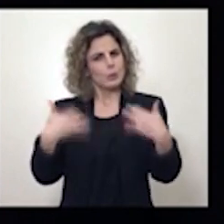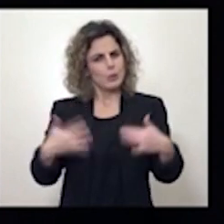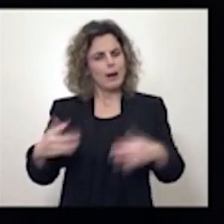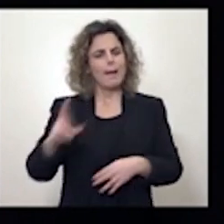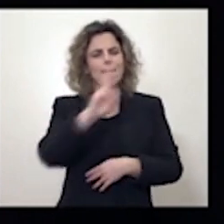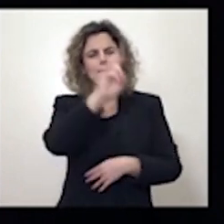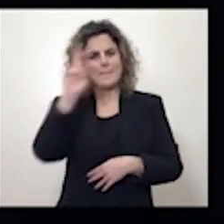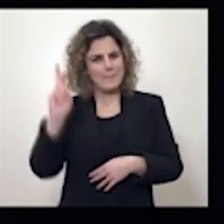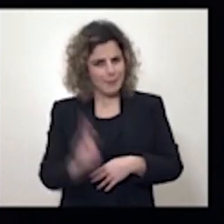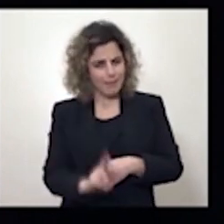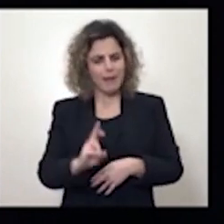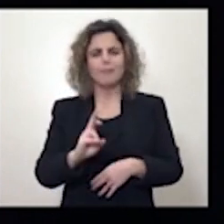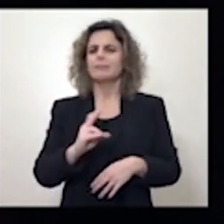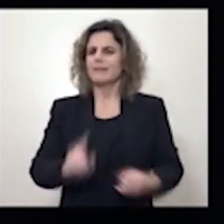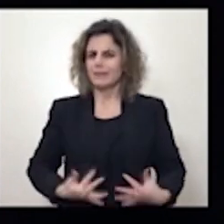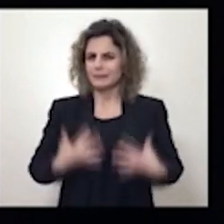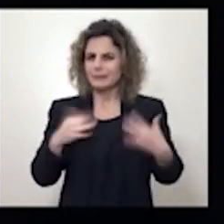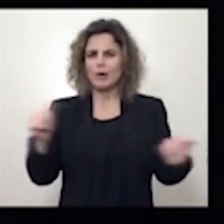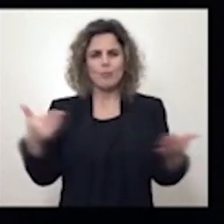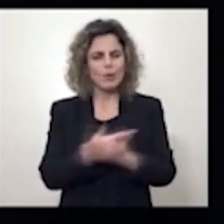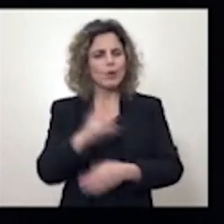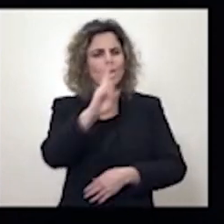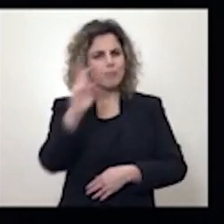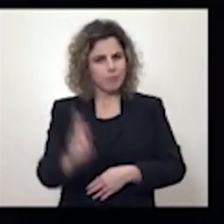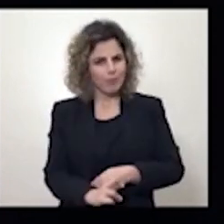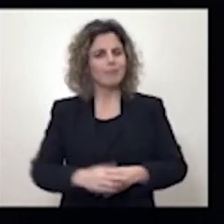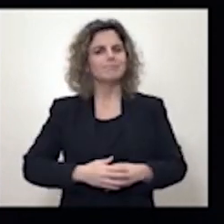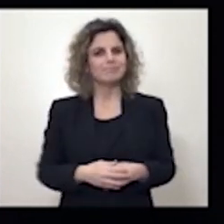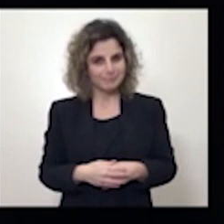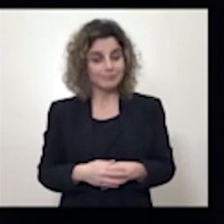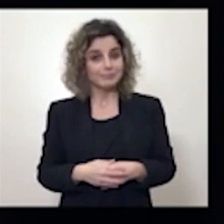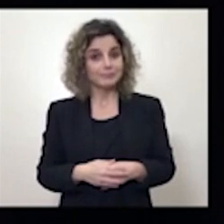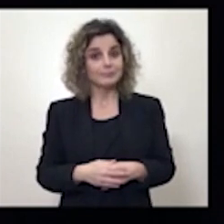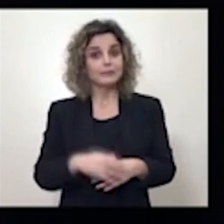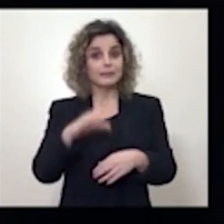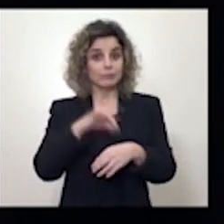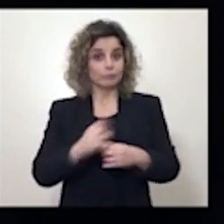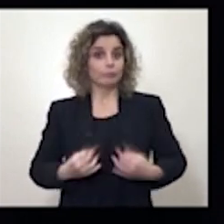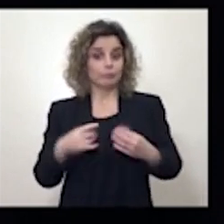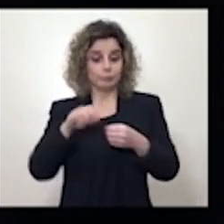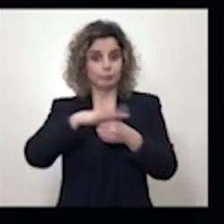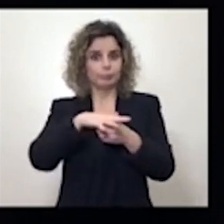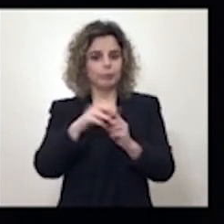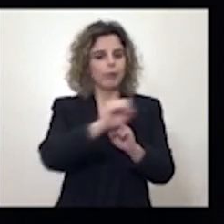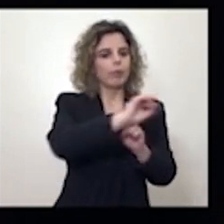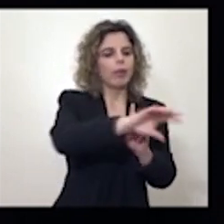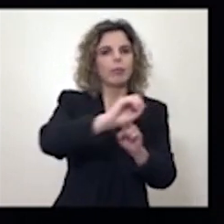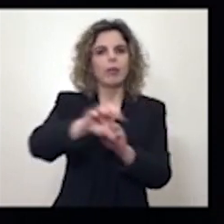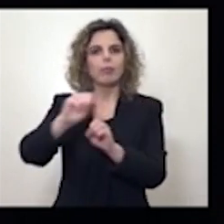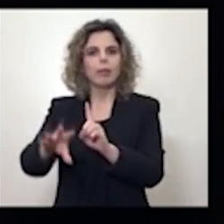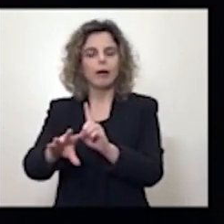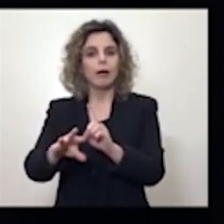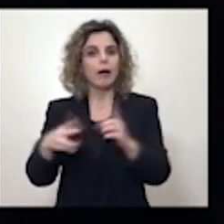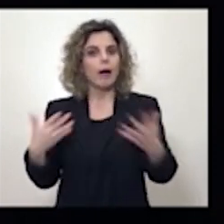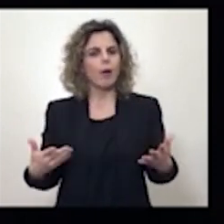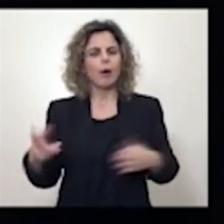significativamente o número de infectados e o número de mortos. E o indicador de propagação do vírus atingiu os valores mais